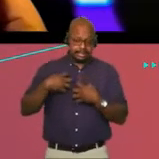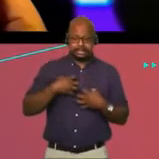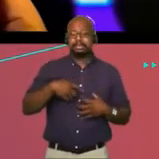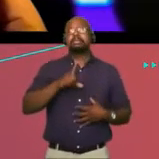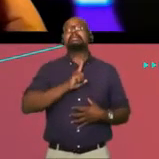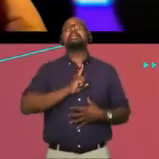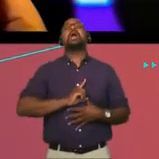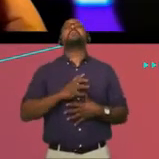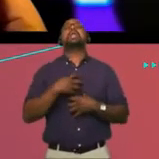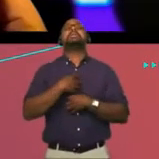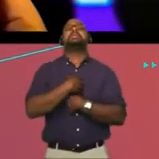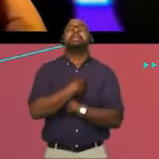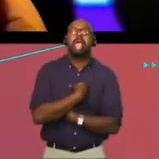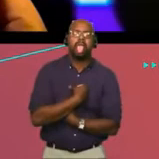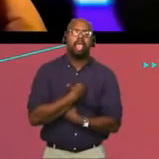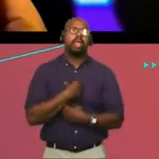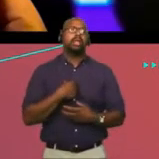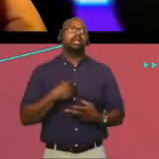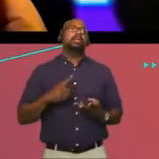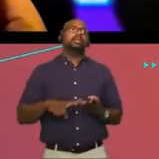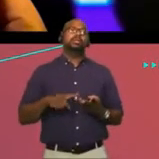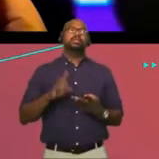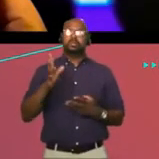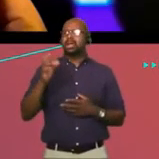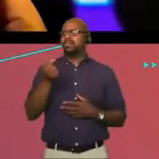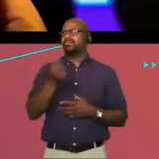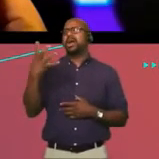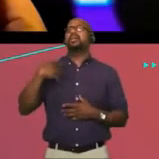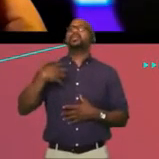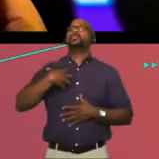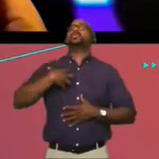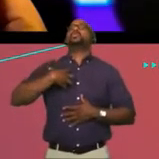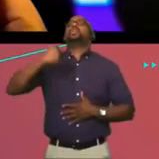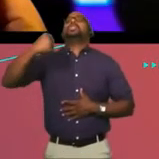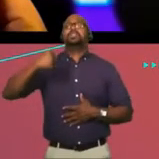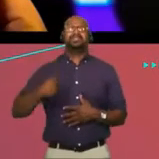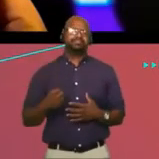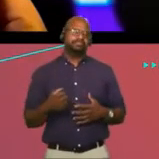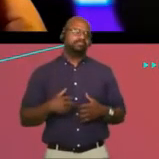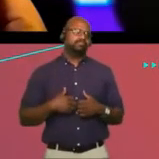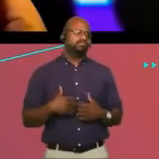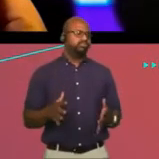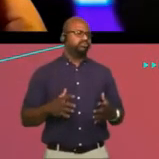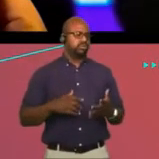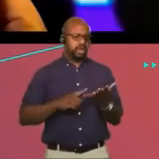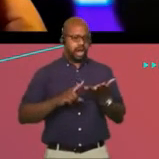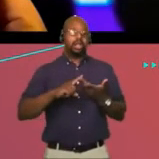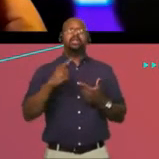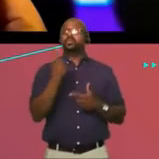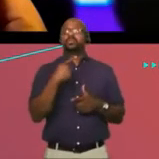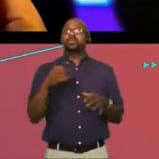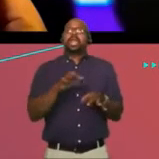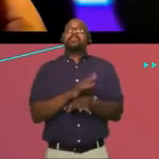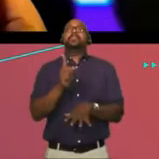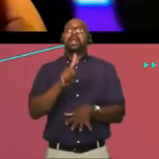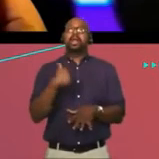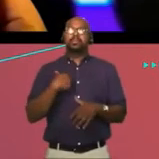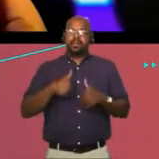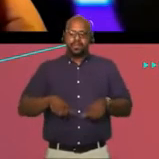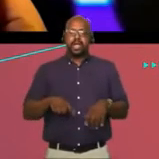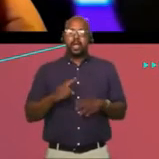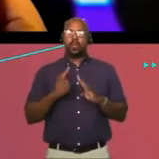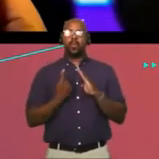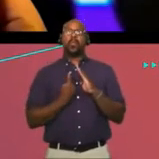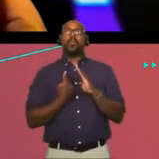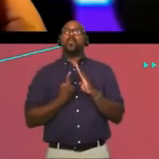de depressão de ideação de suicídio foi uma coisa absurda nós não estamos preparados ainda para esse isolamento